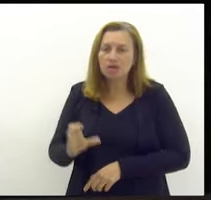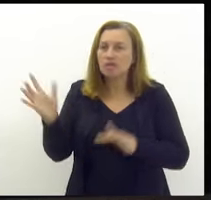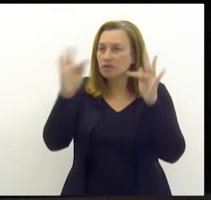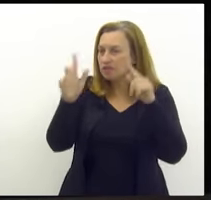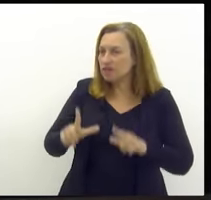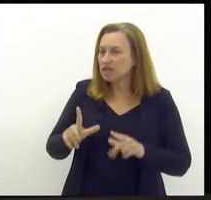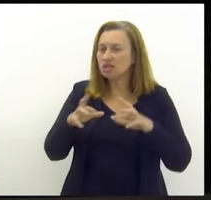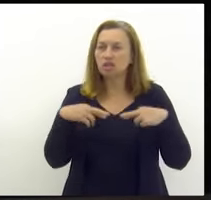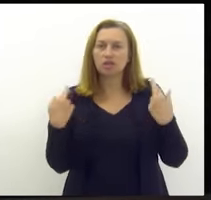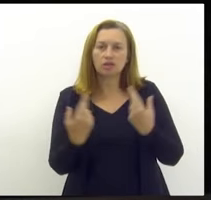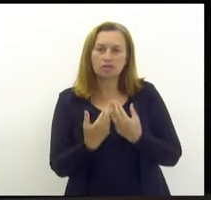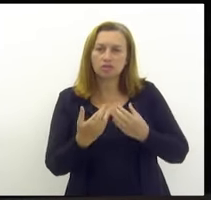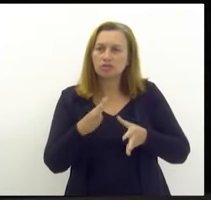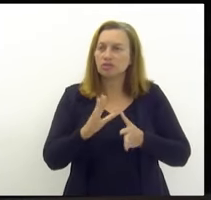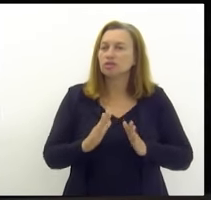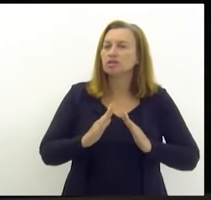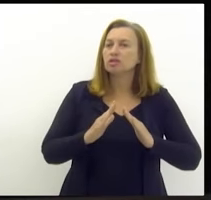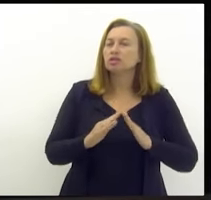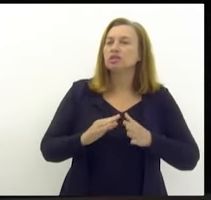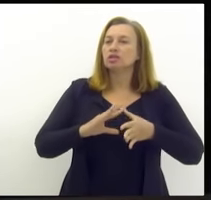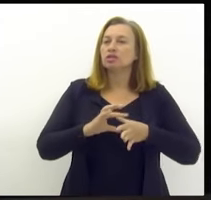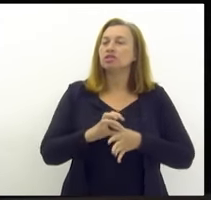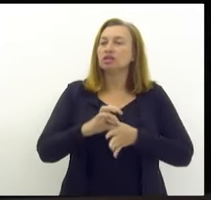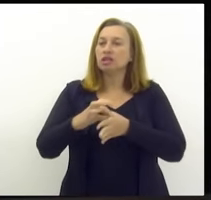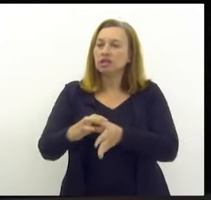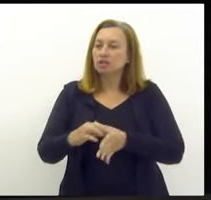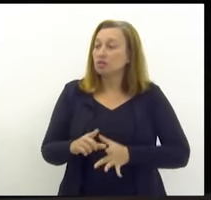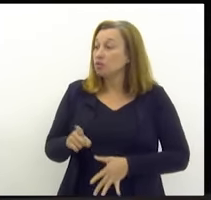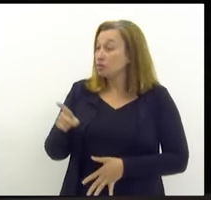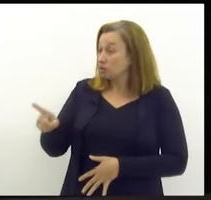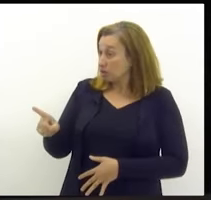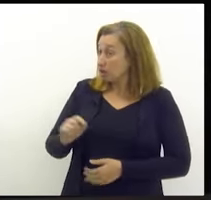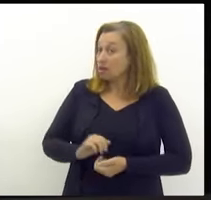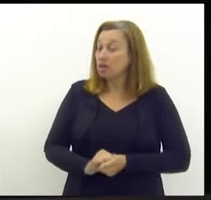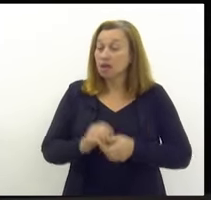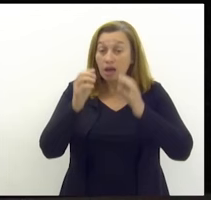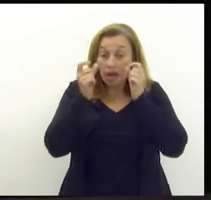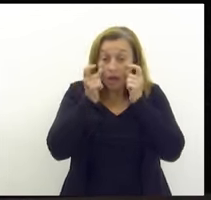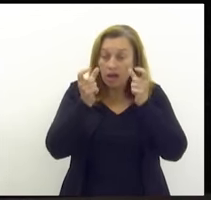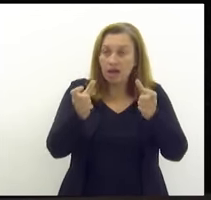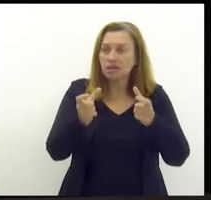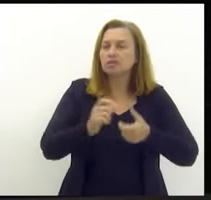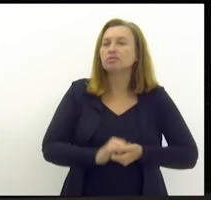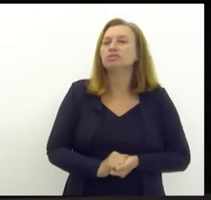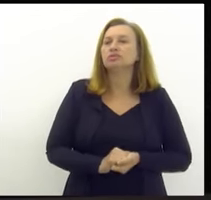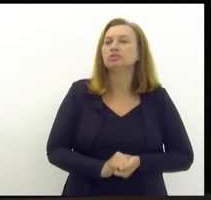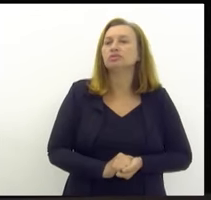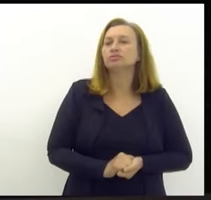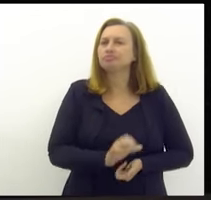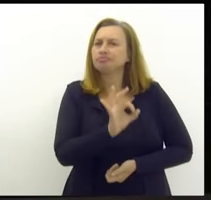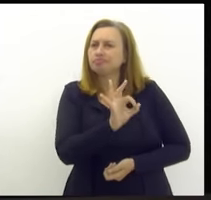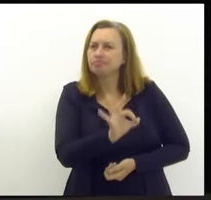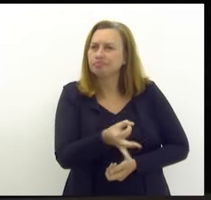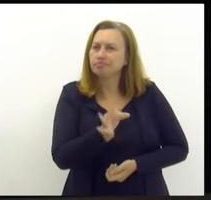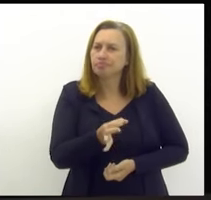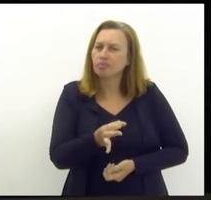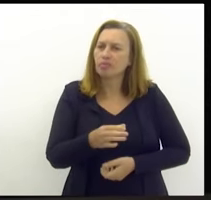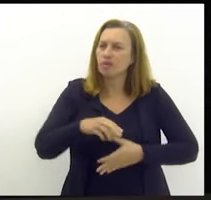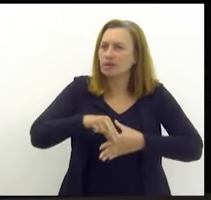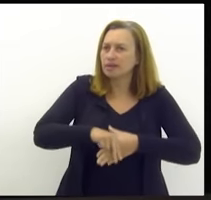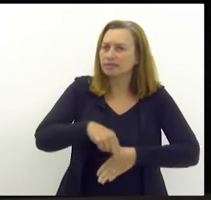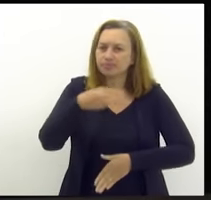na reunião do colégio de líderes quando ele né nos alertou para efetivamente o inciso